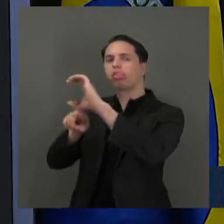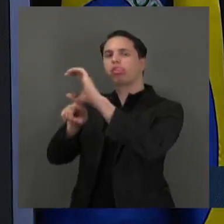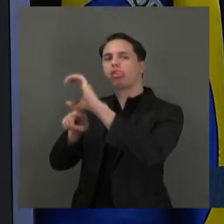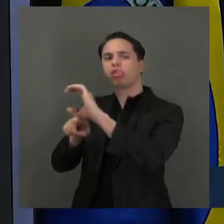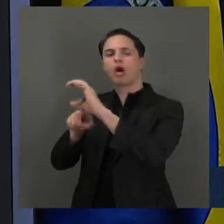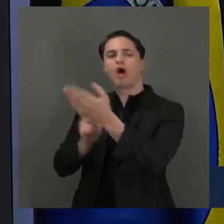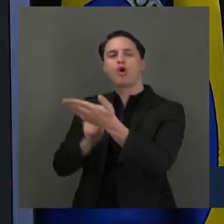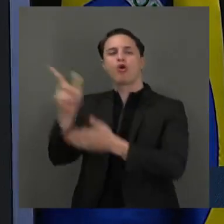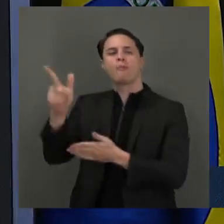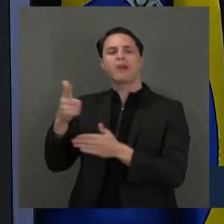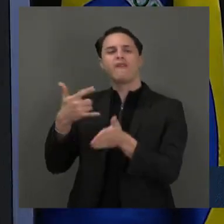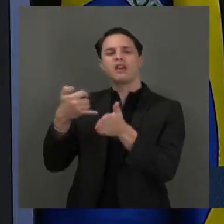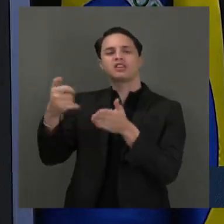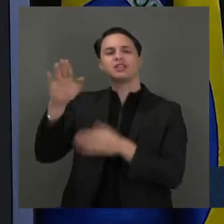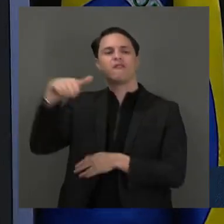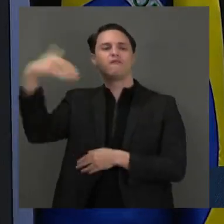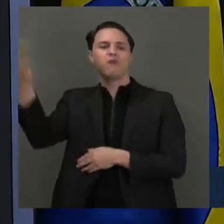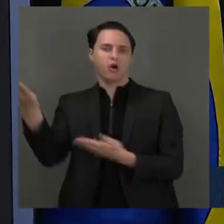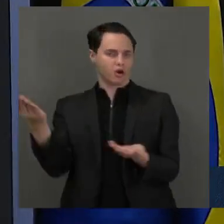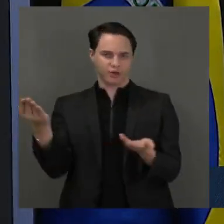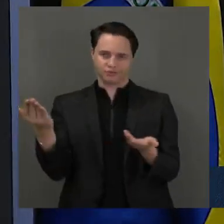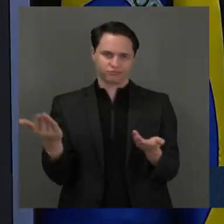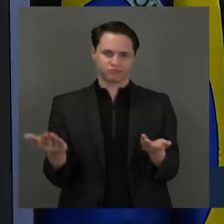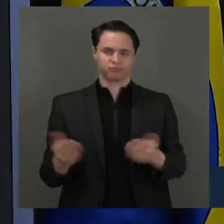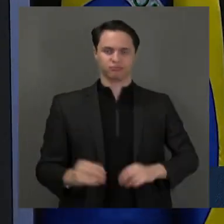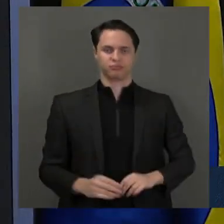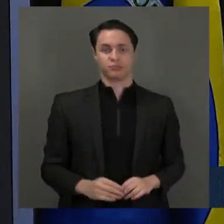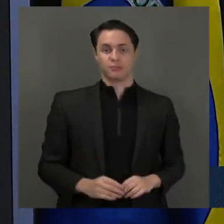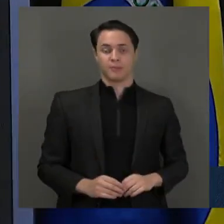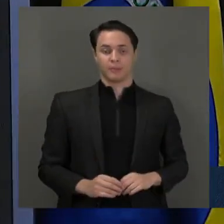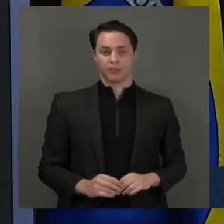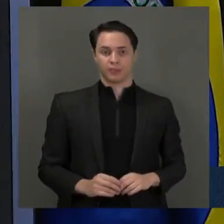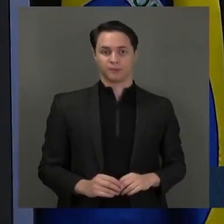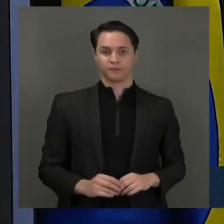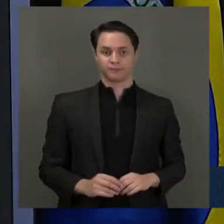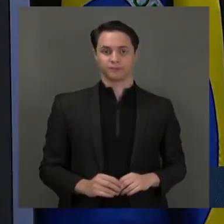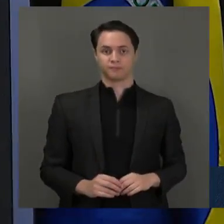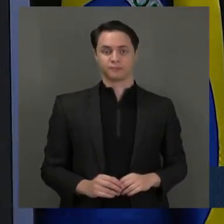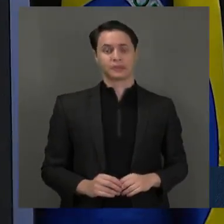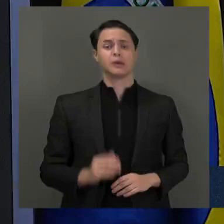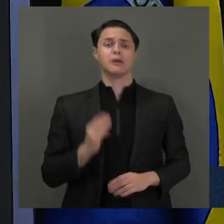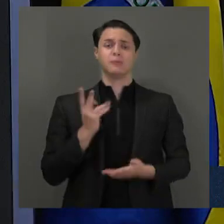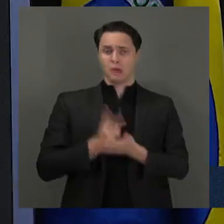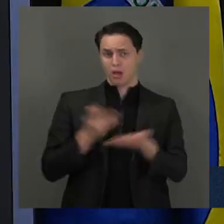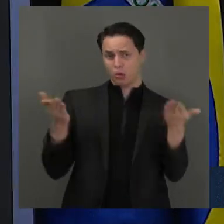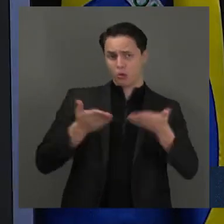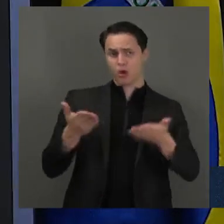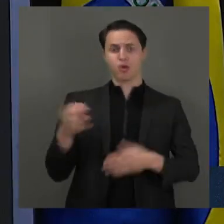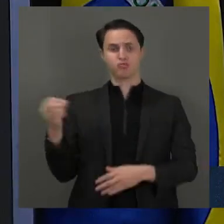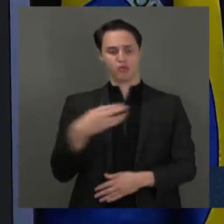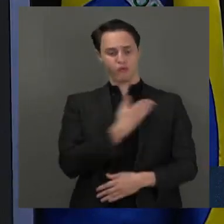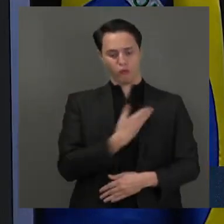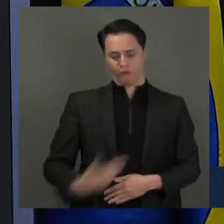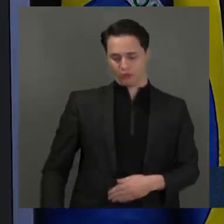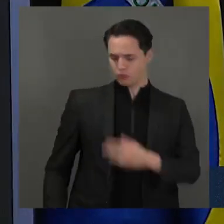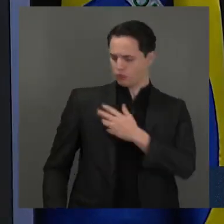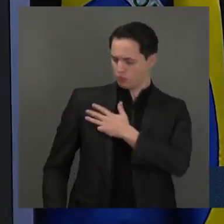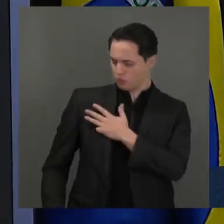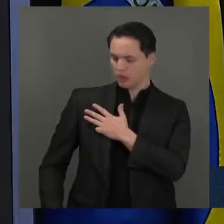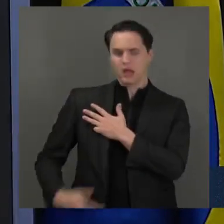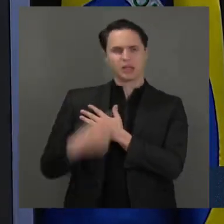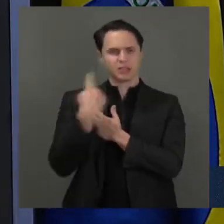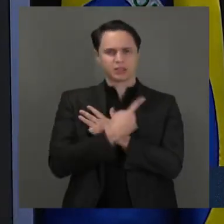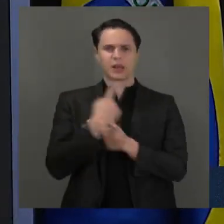tão exagerada de fertilizantes. E mesmo estando em um novo governo, é importante a gente referendar